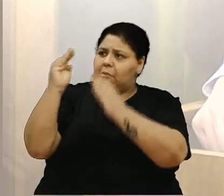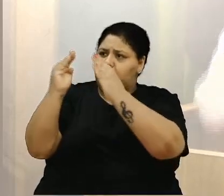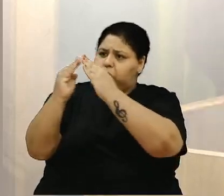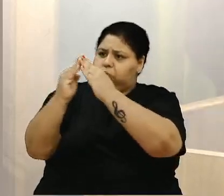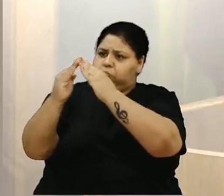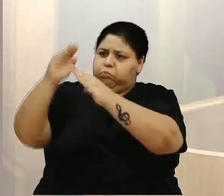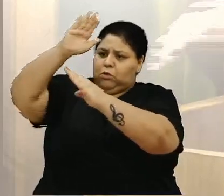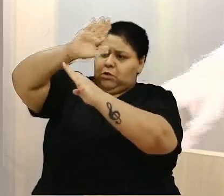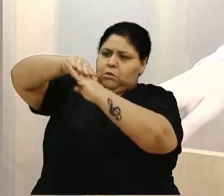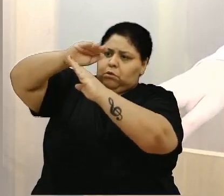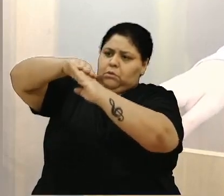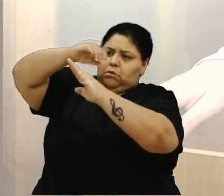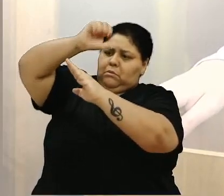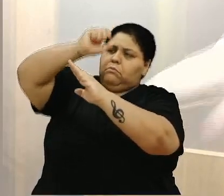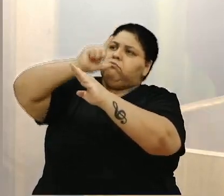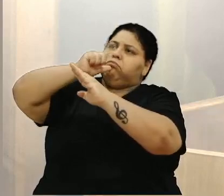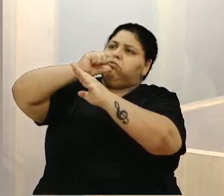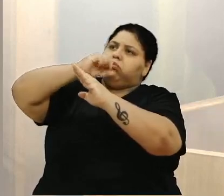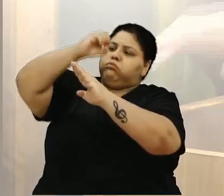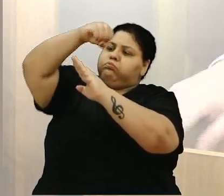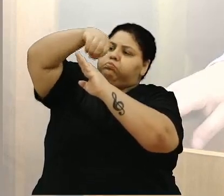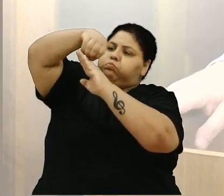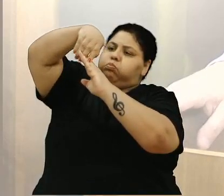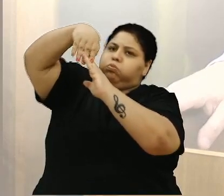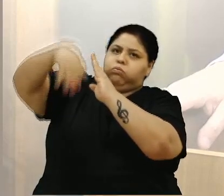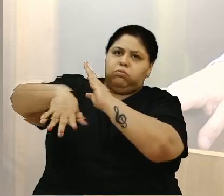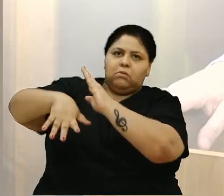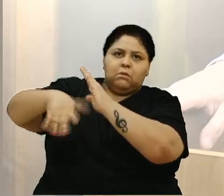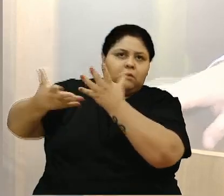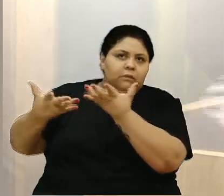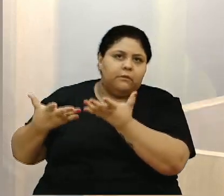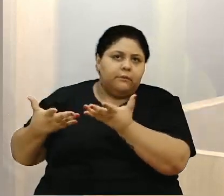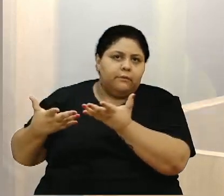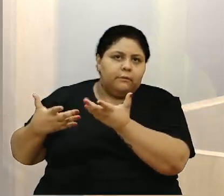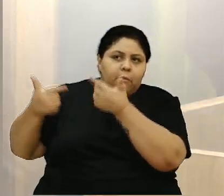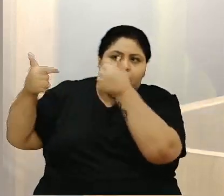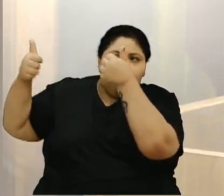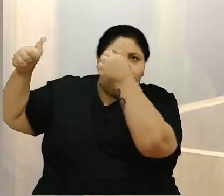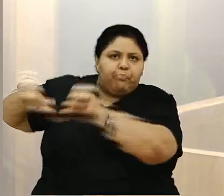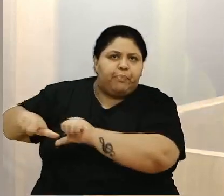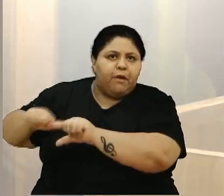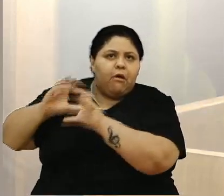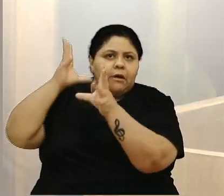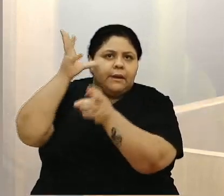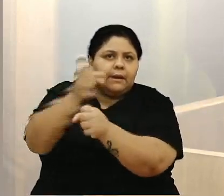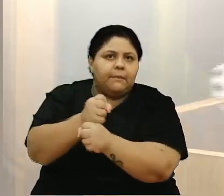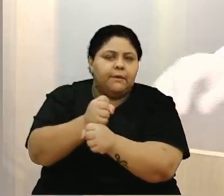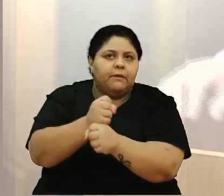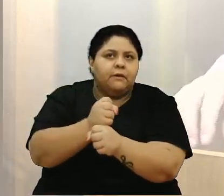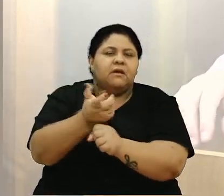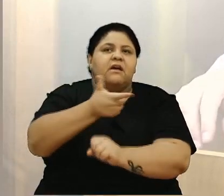época da denúncia que o seu Adiló fez aqui na Câmara, eu estava aqui, acompanhei também, a gente